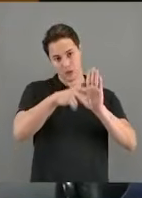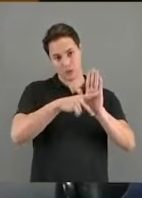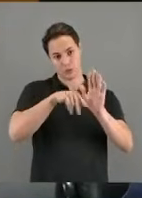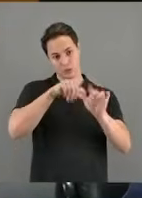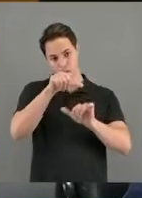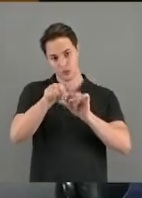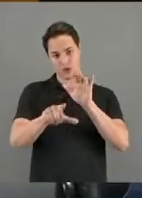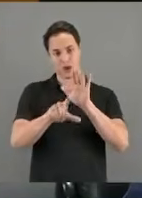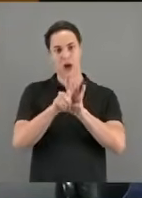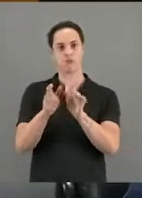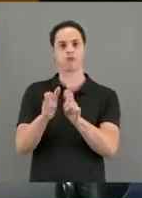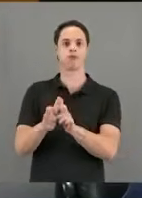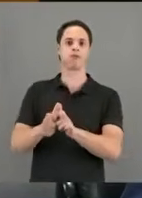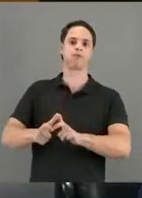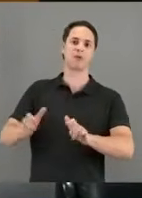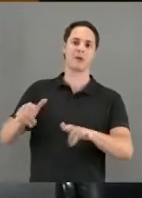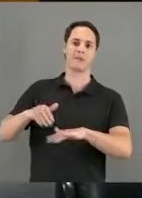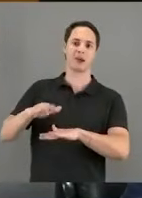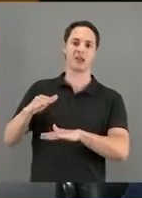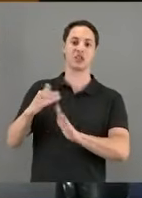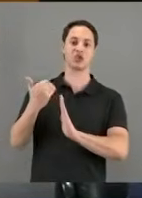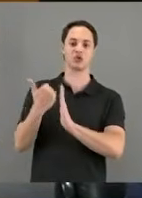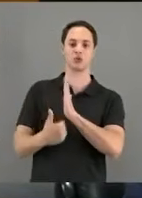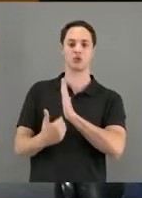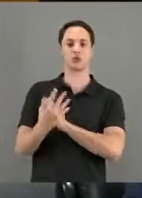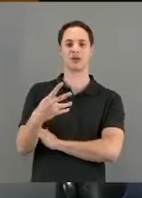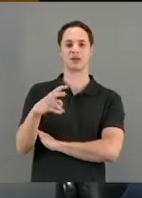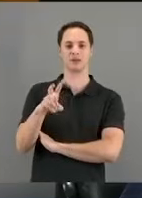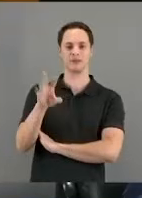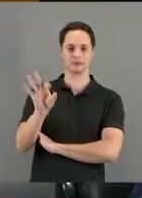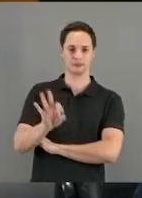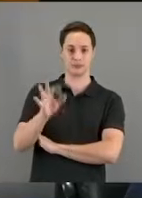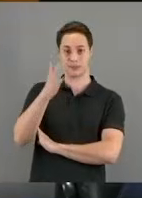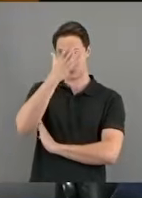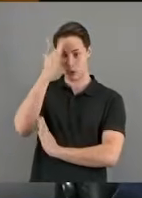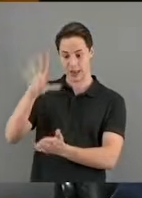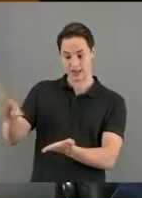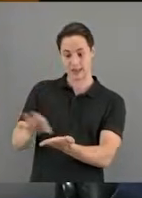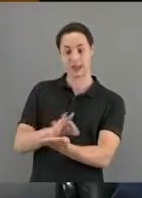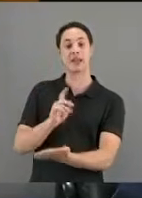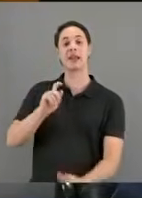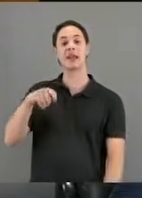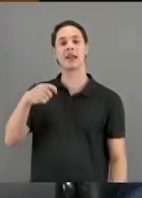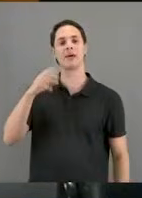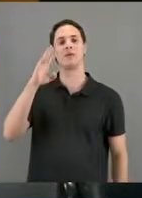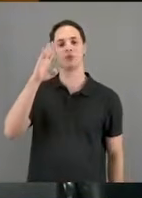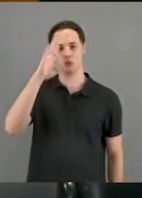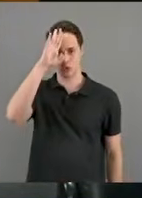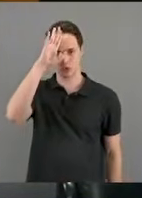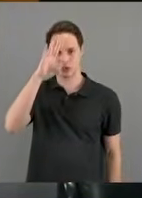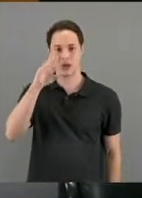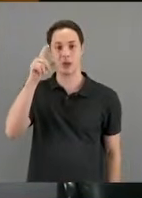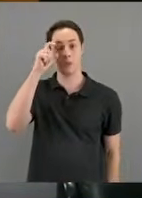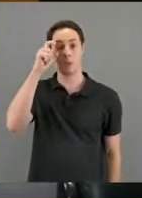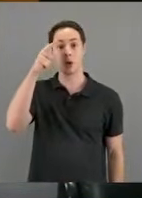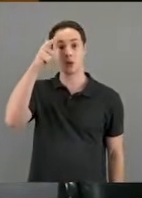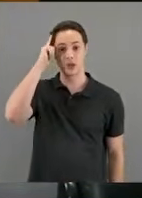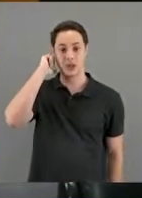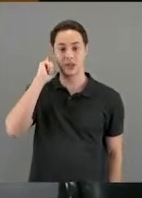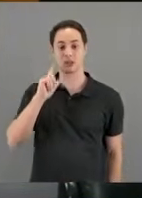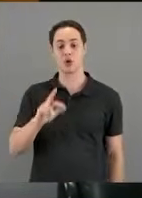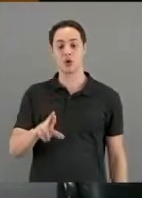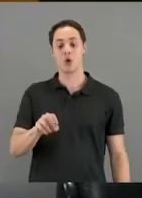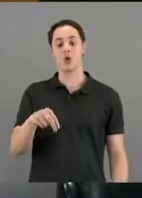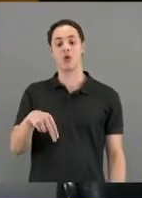o desconto. Para 45%. Quem assina? Jair Bolsonaro, Paulo Guedes, Ronaldo Bento. Olha que